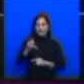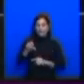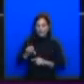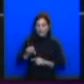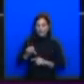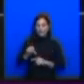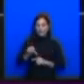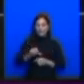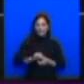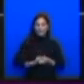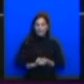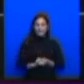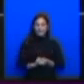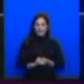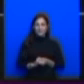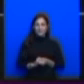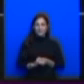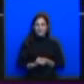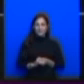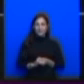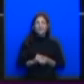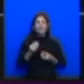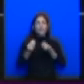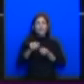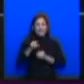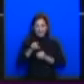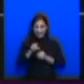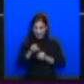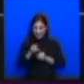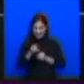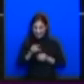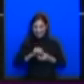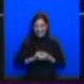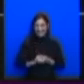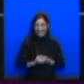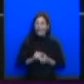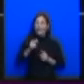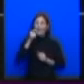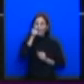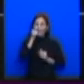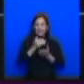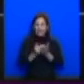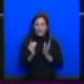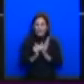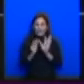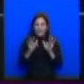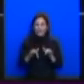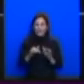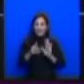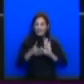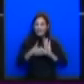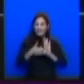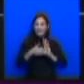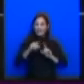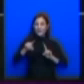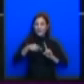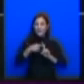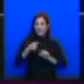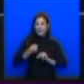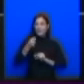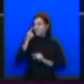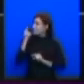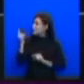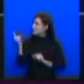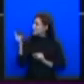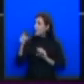Bola 19. Como que você está indo? Confira do início ao fim a sua aposta. Vem chegando mais um número.